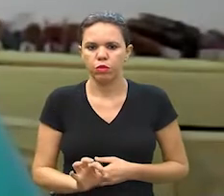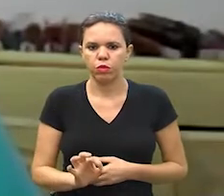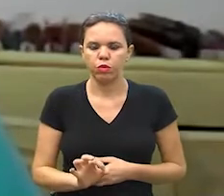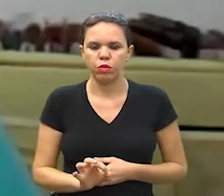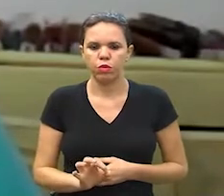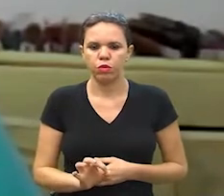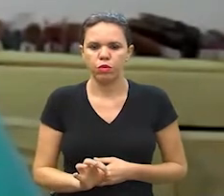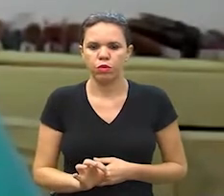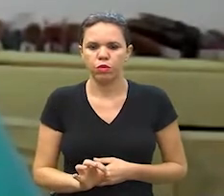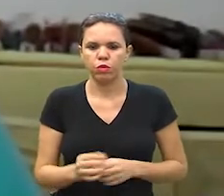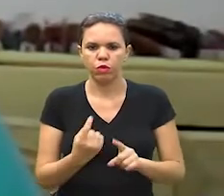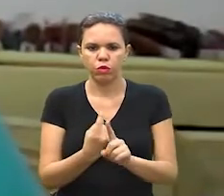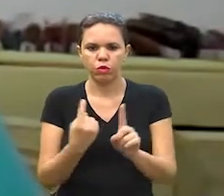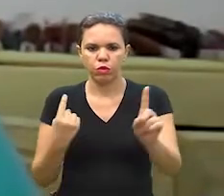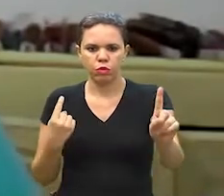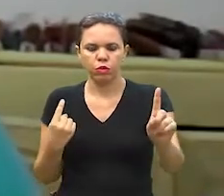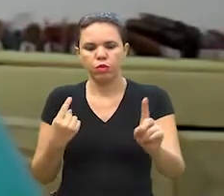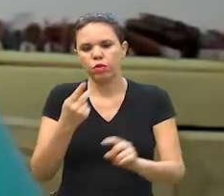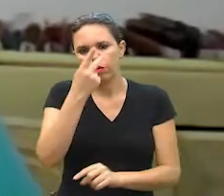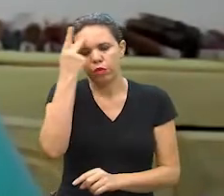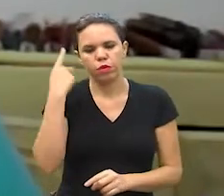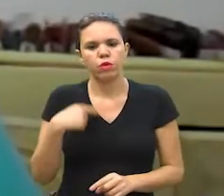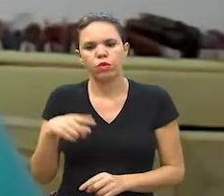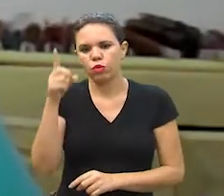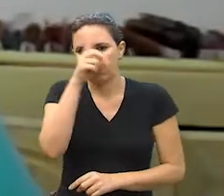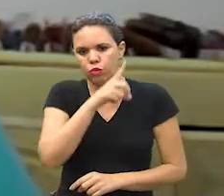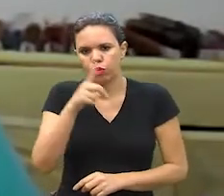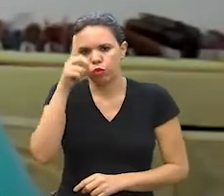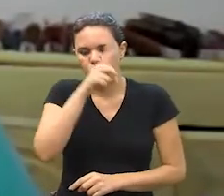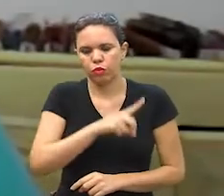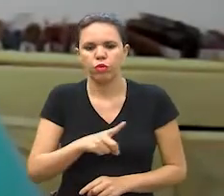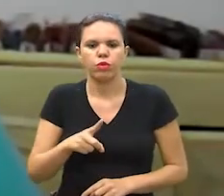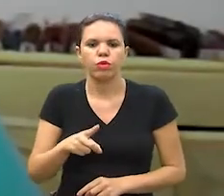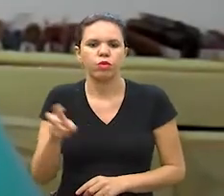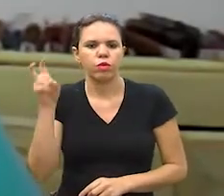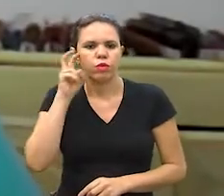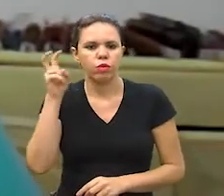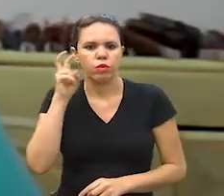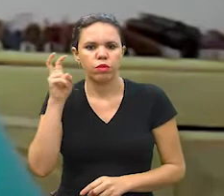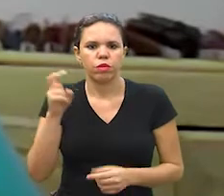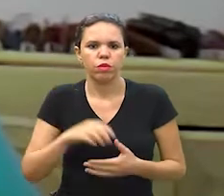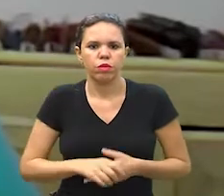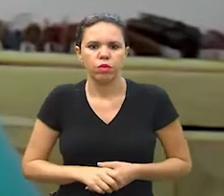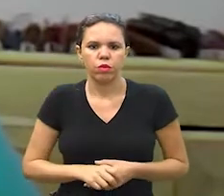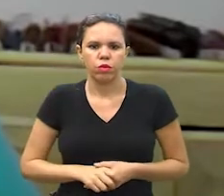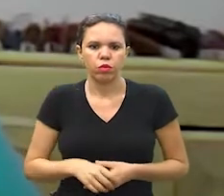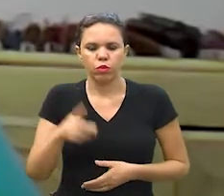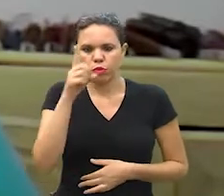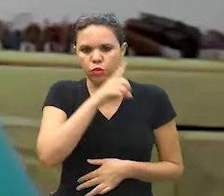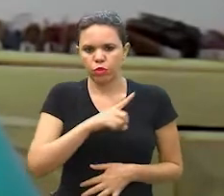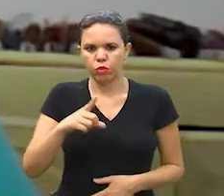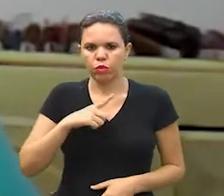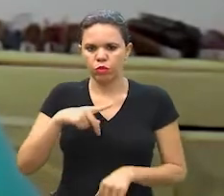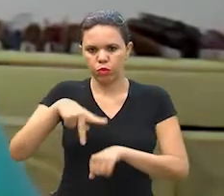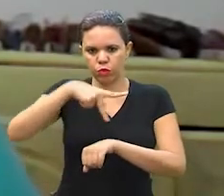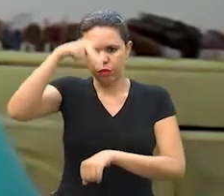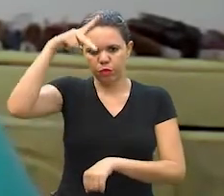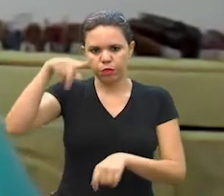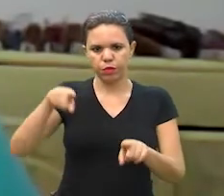37% de distanciamento social no domingo, isso na quinta-feira, né? E no domingo de